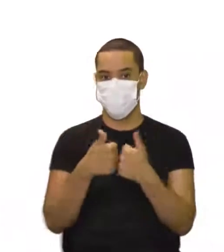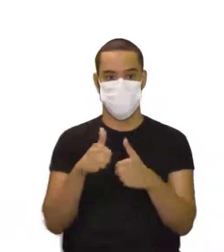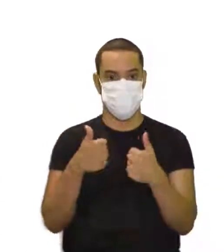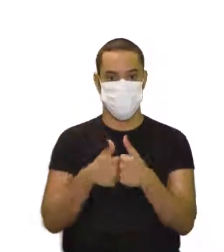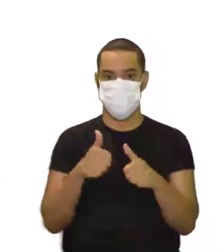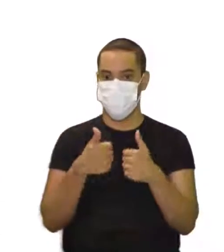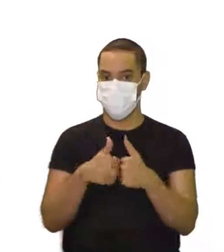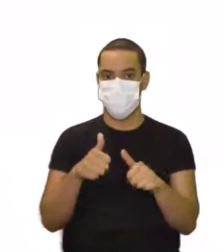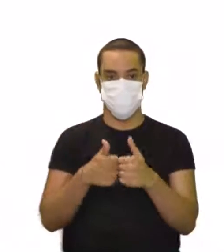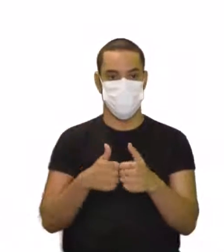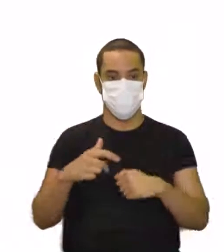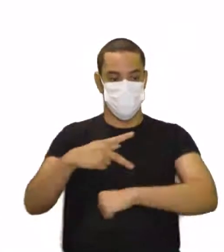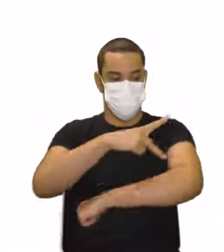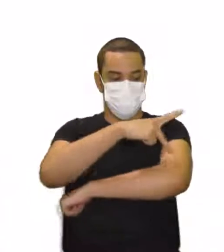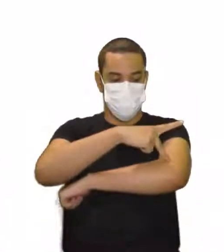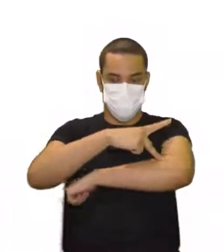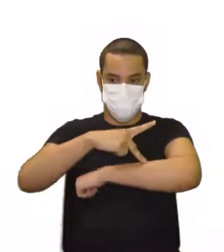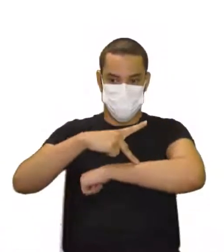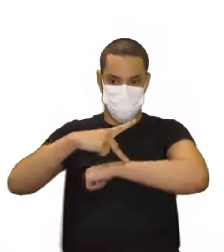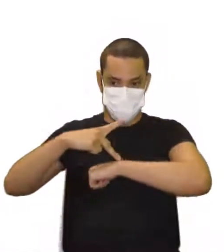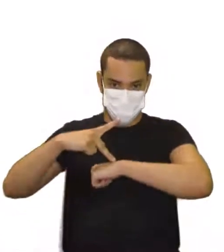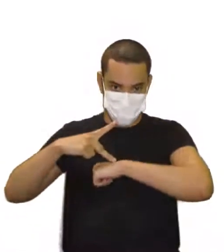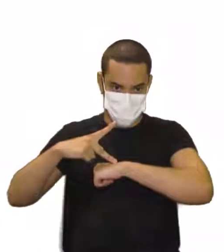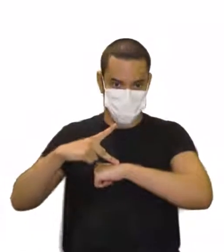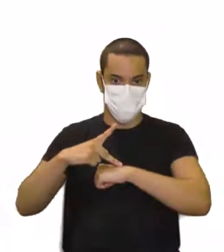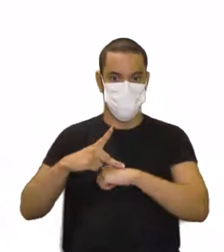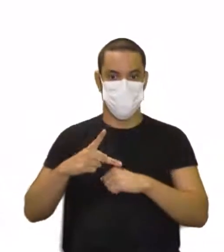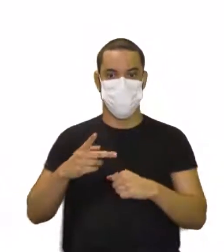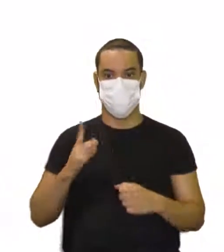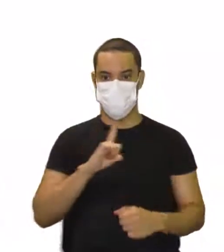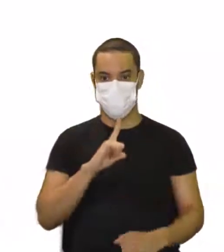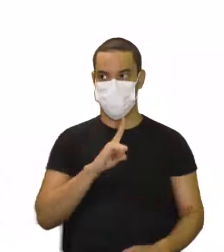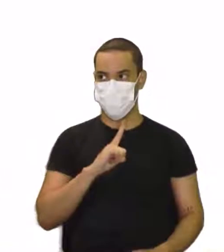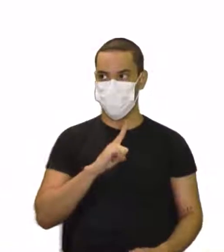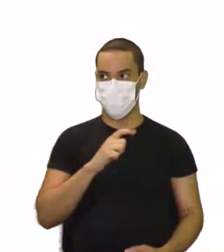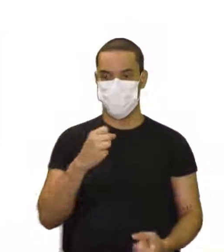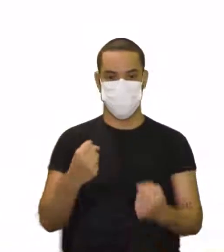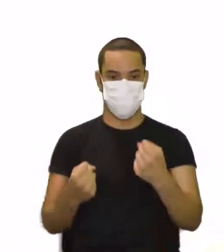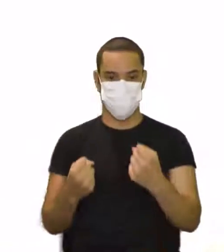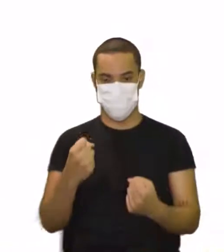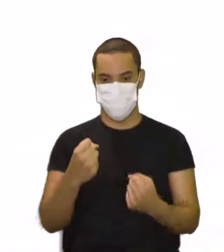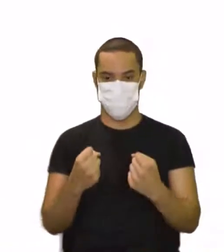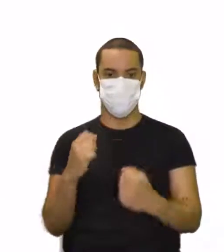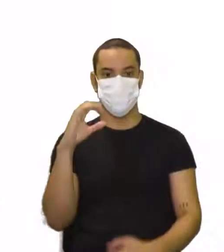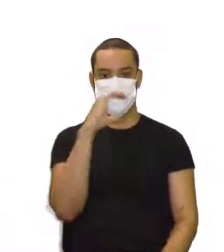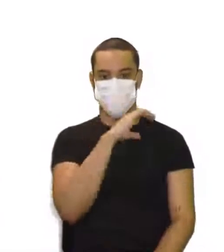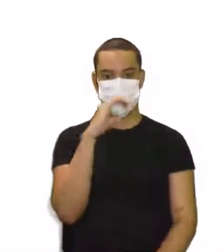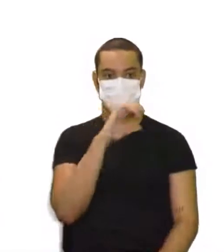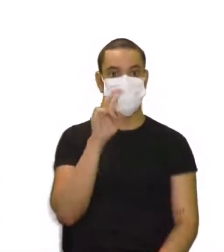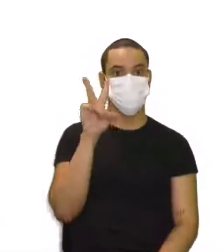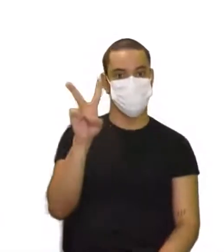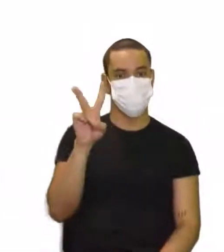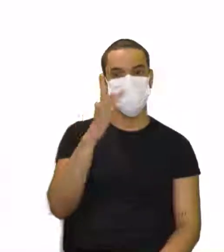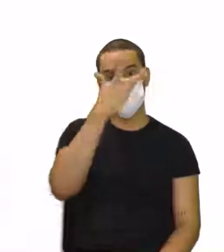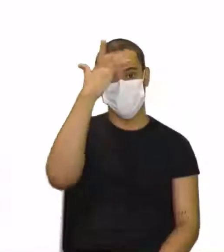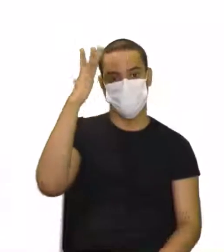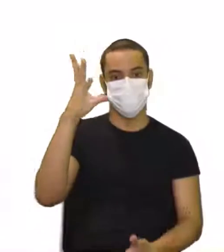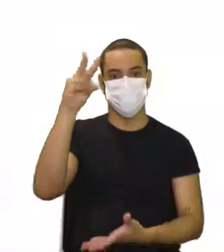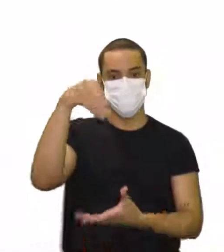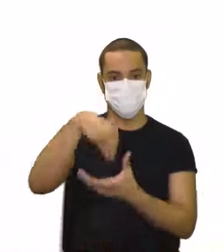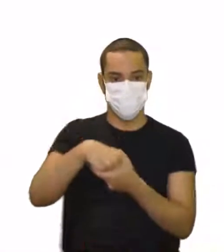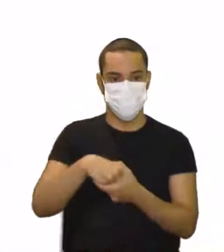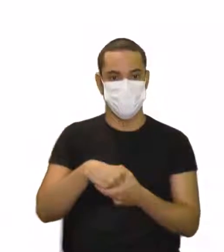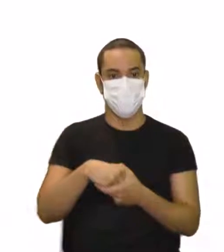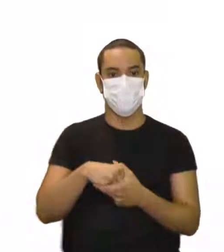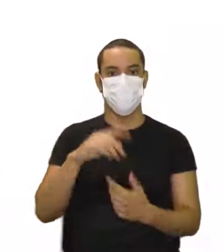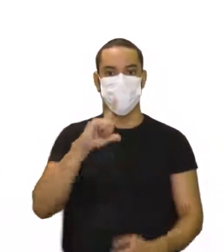certo? O ônibus está se movendo, olha aqui a direção, está mostrando, com velocidade v. Uma pessoa dentro desse veículo move-se